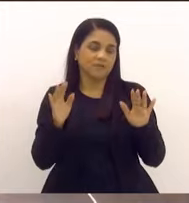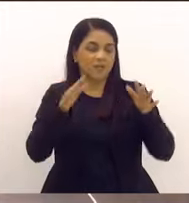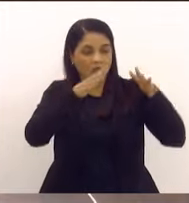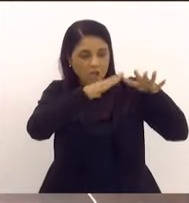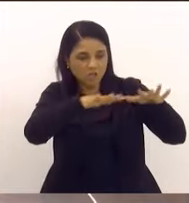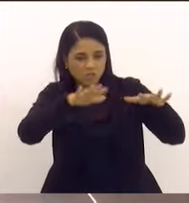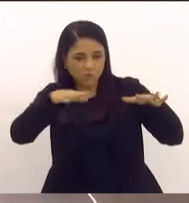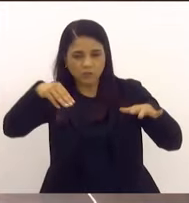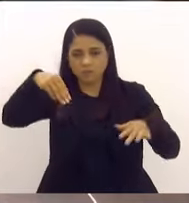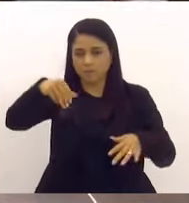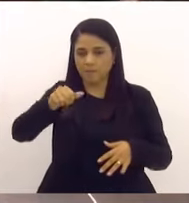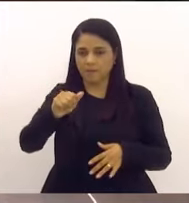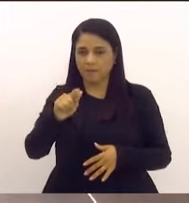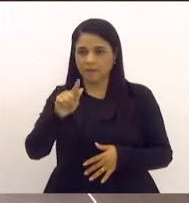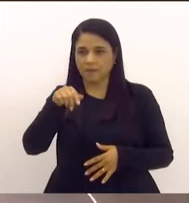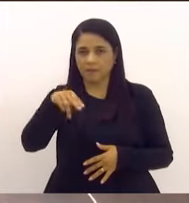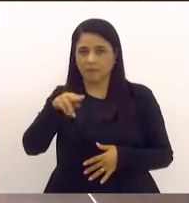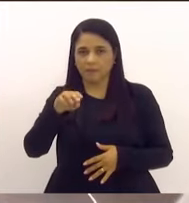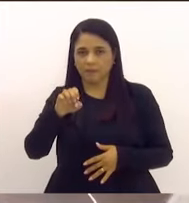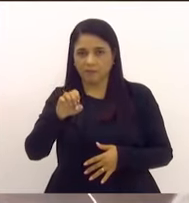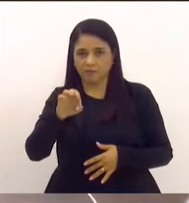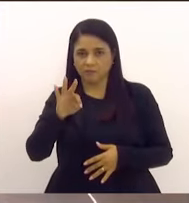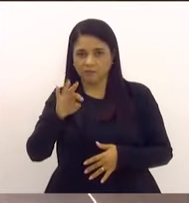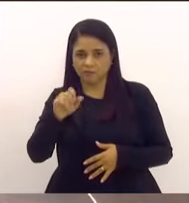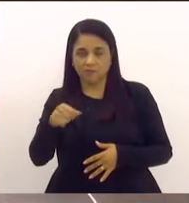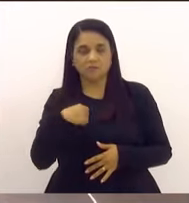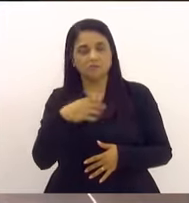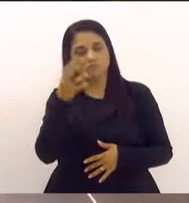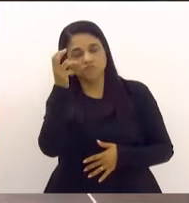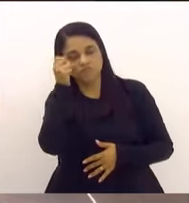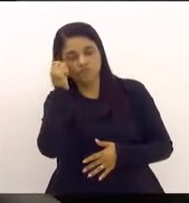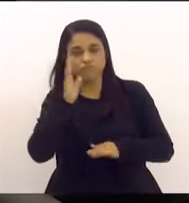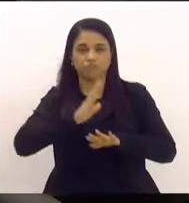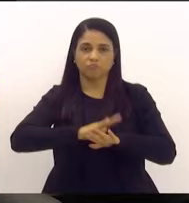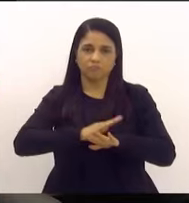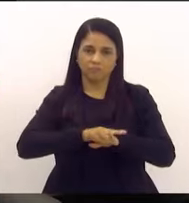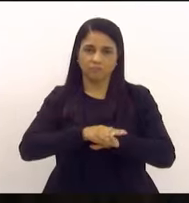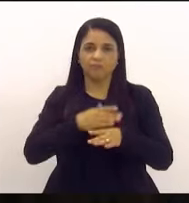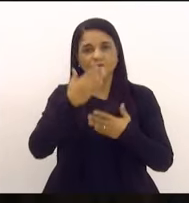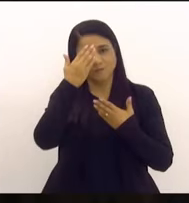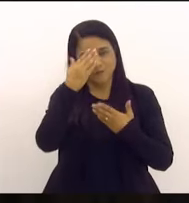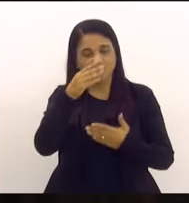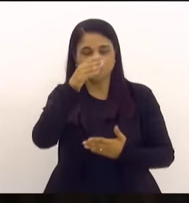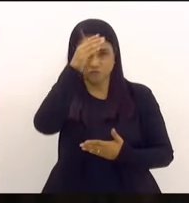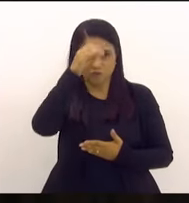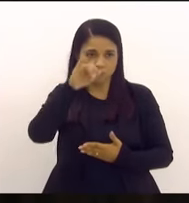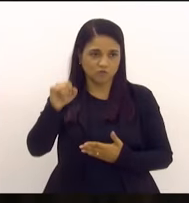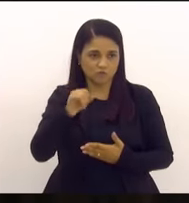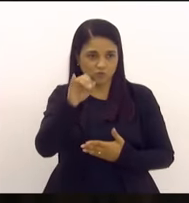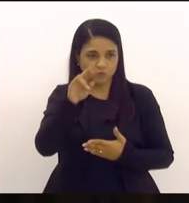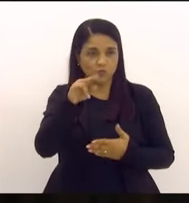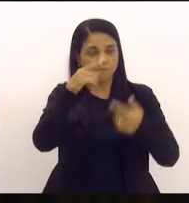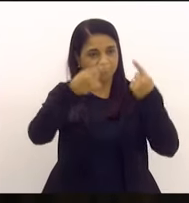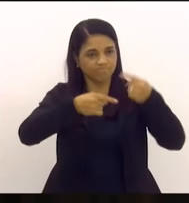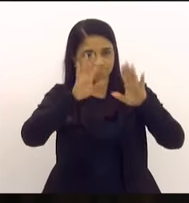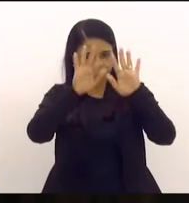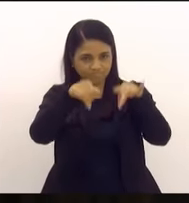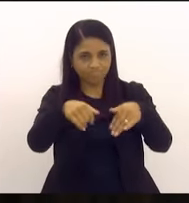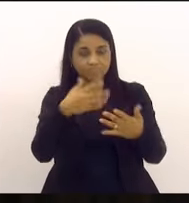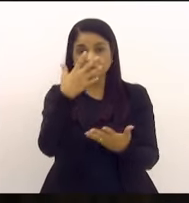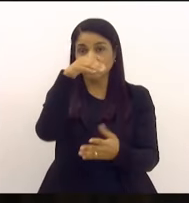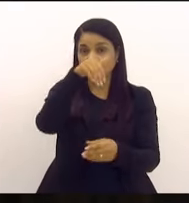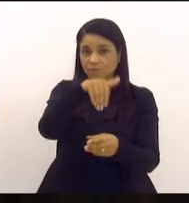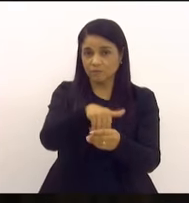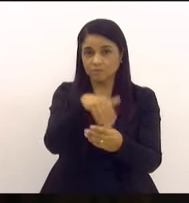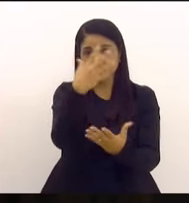eletromagnéticas de perto da cabeça enquanto dorme. Obrigado, senhor presidente. Muito obrigado, Tia Ju. Não havendo mais quem queira discutir, encerrada a discussão. Em